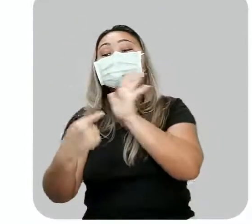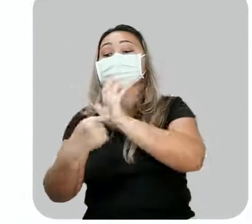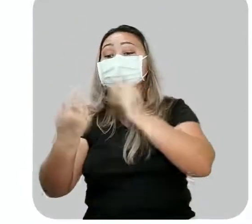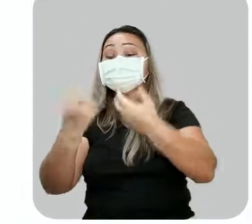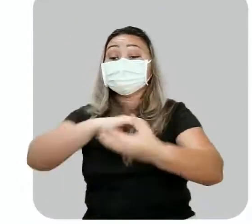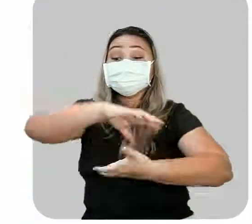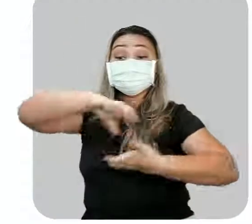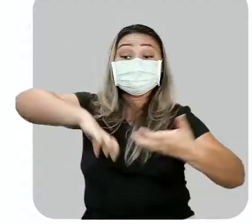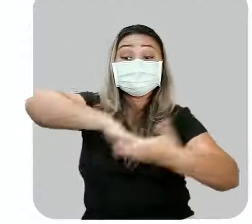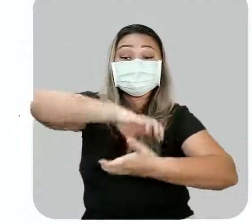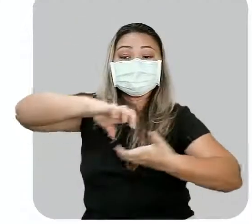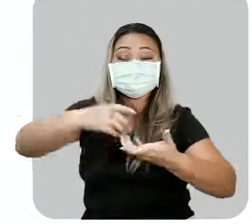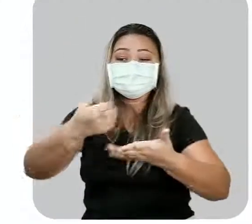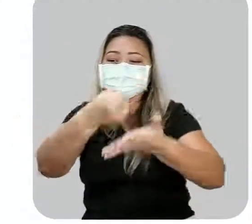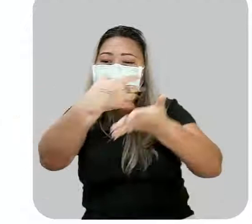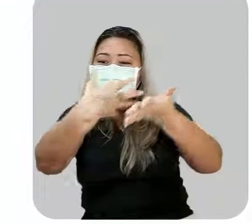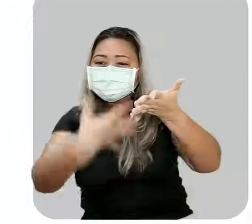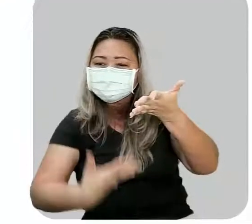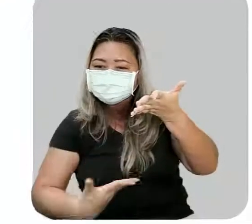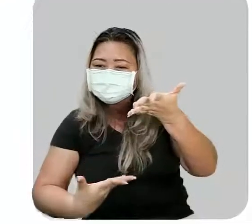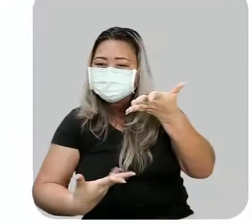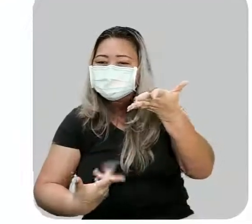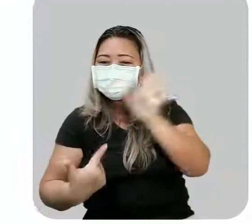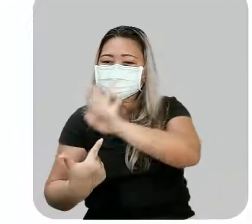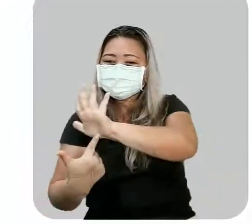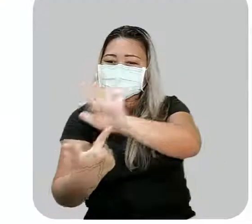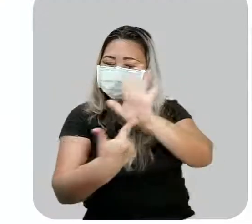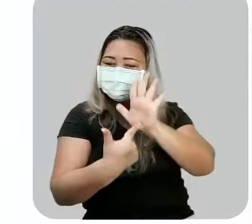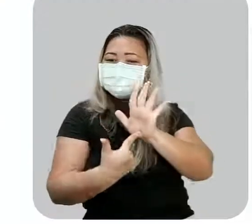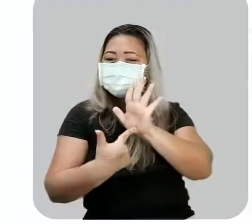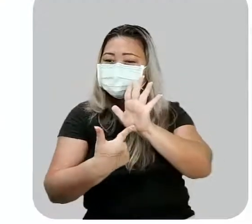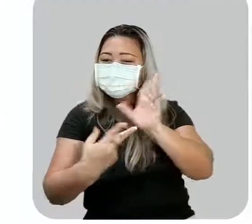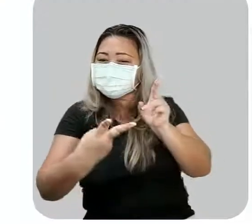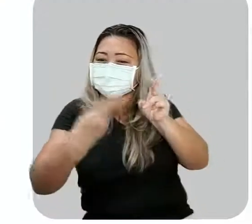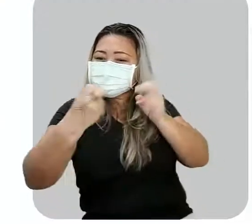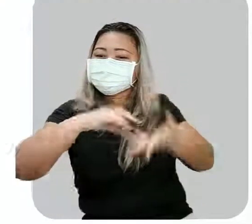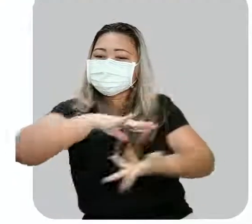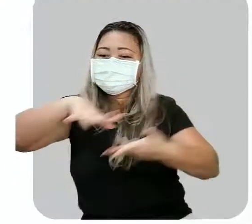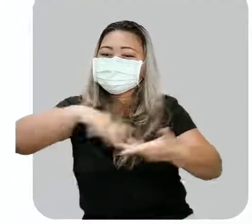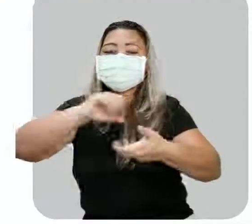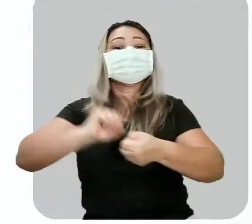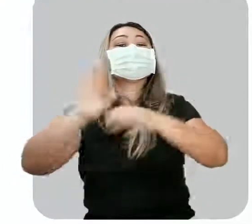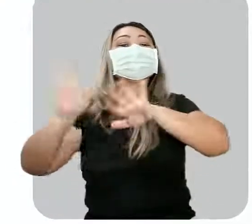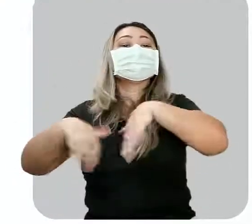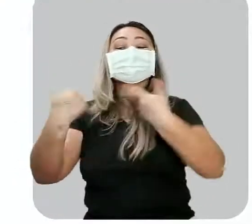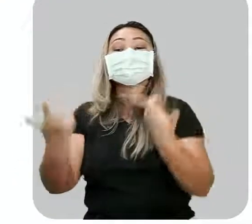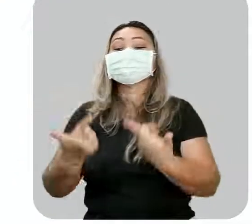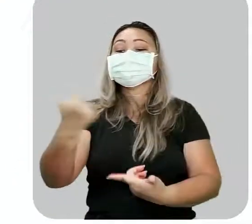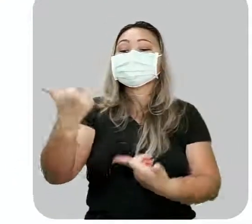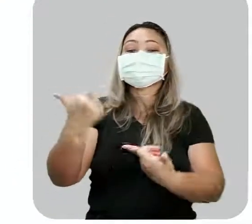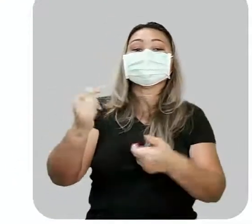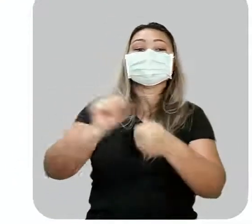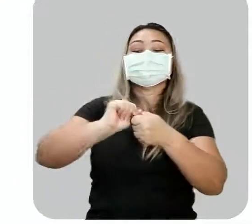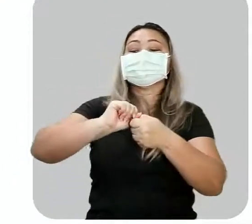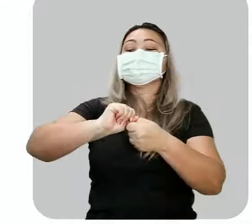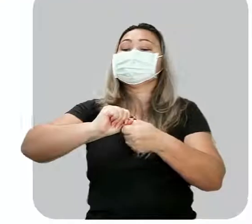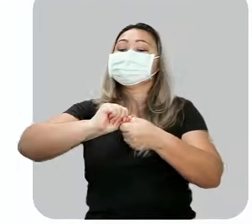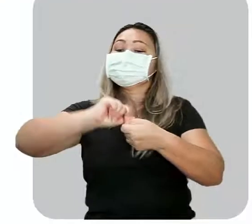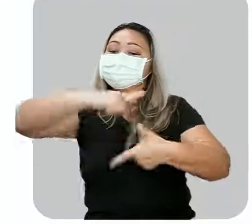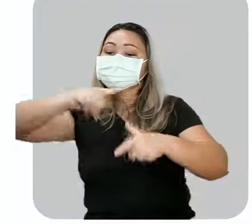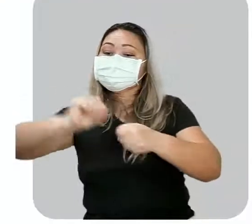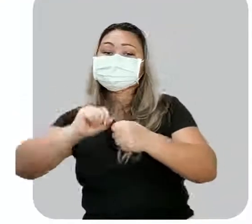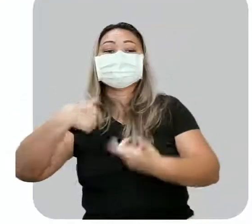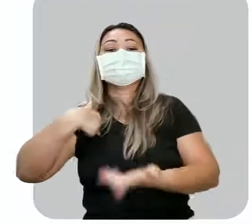revolucionário. E a segunda fase, como fica? Vamos lá. A segunda fase modernista no Brasil